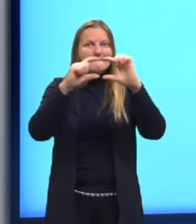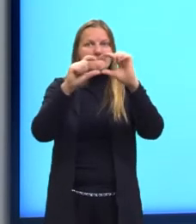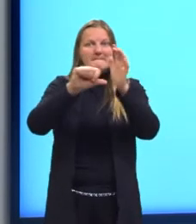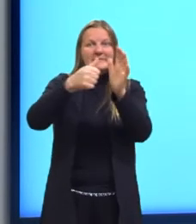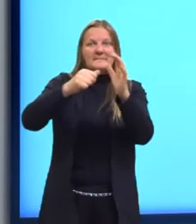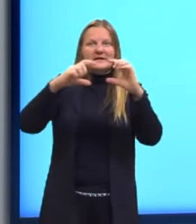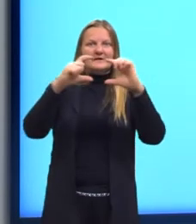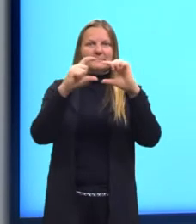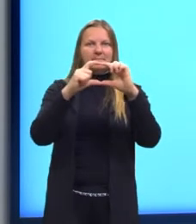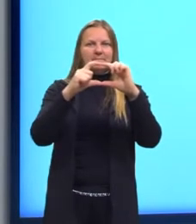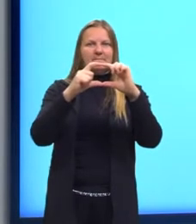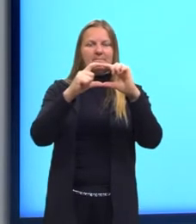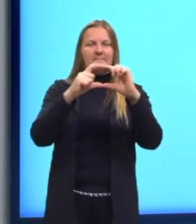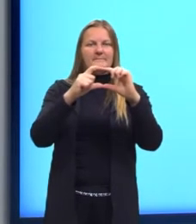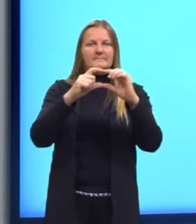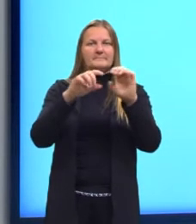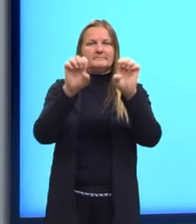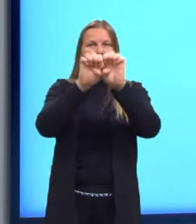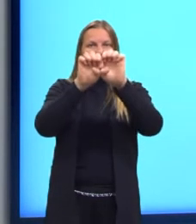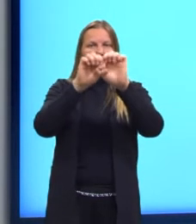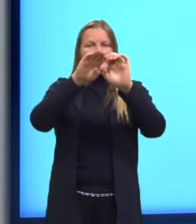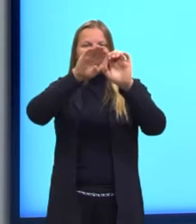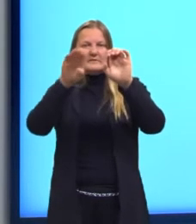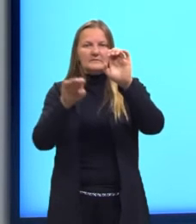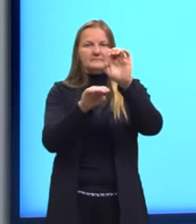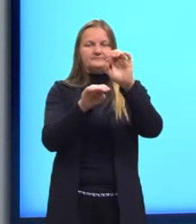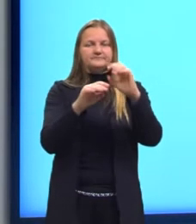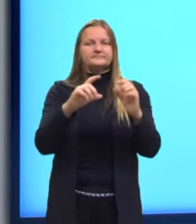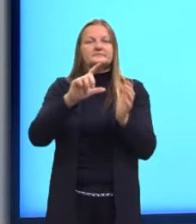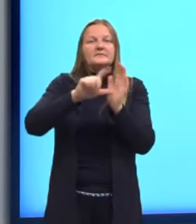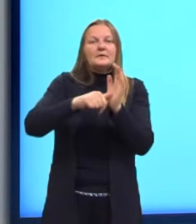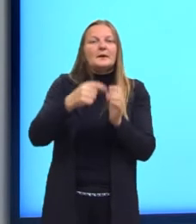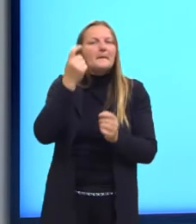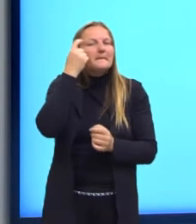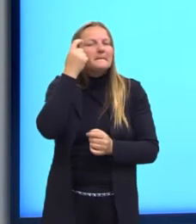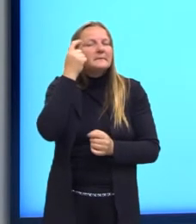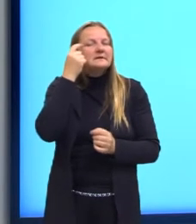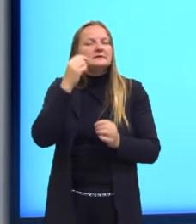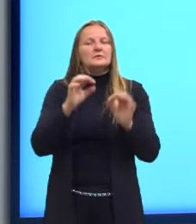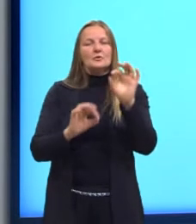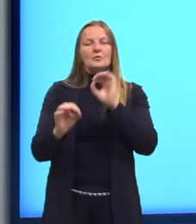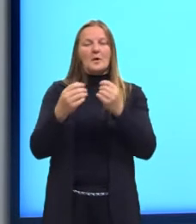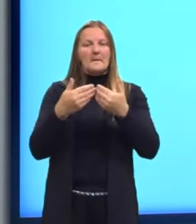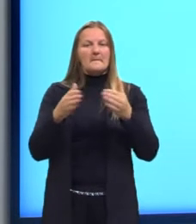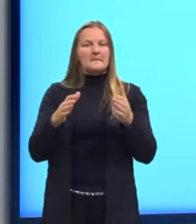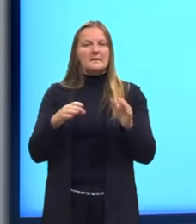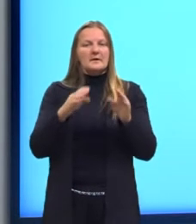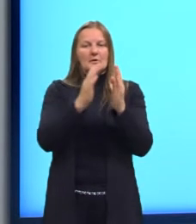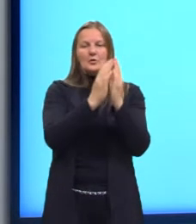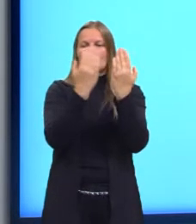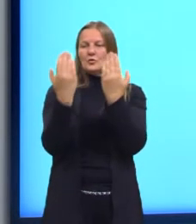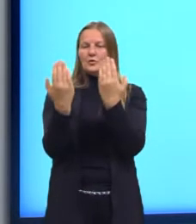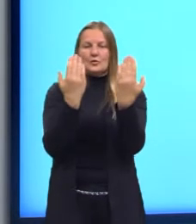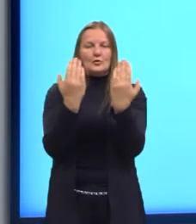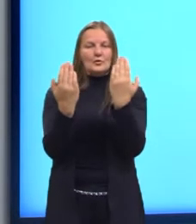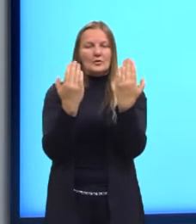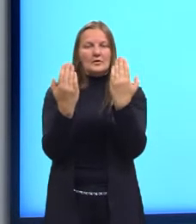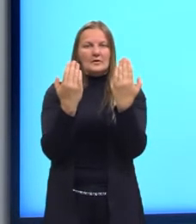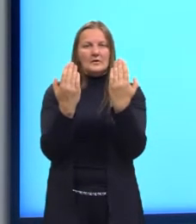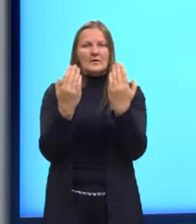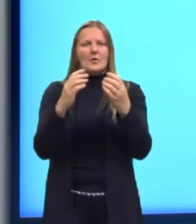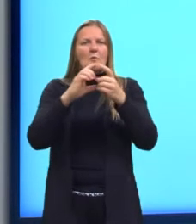detalhe depois esse pensamento permite estabelecer um paralelo com a precária